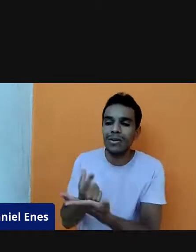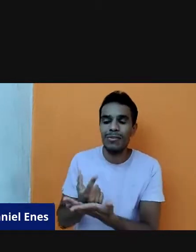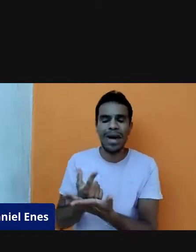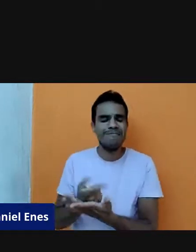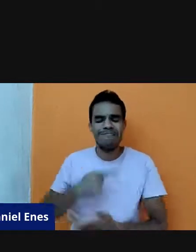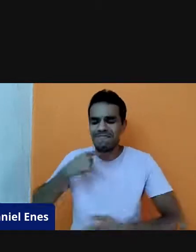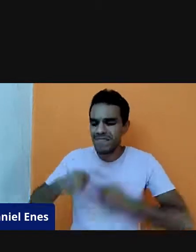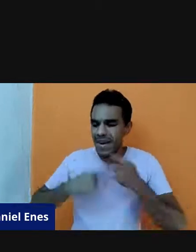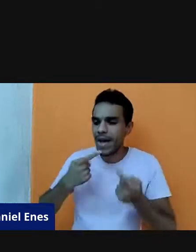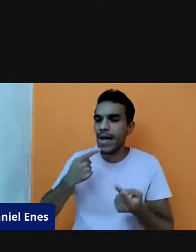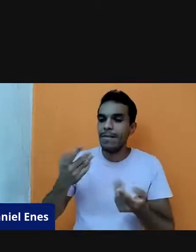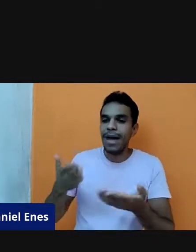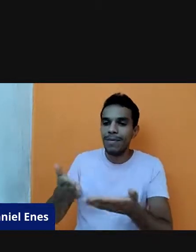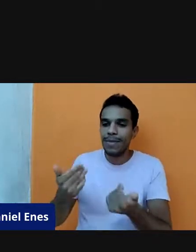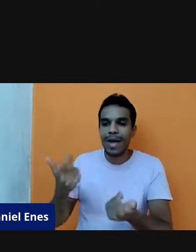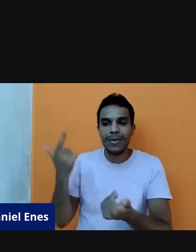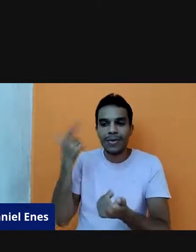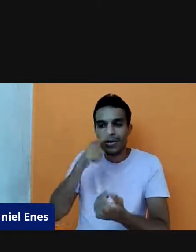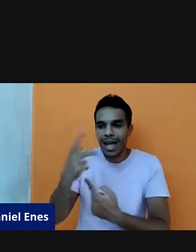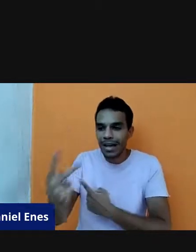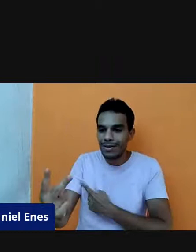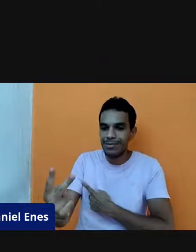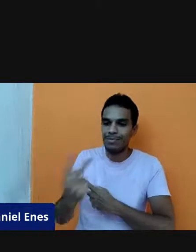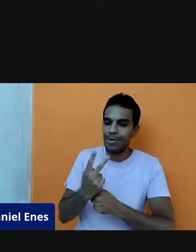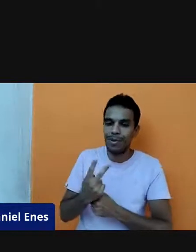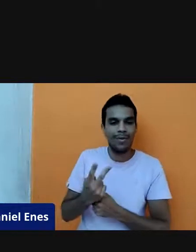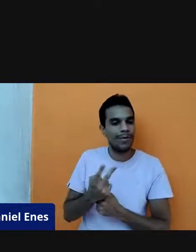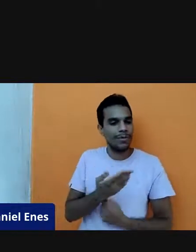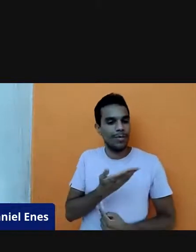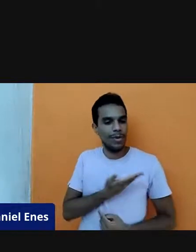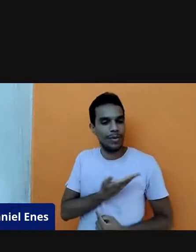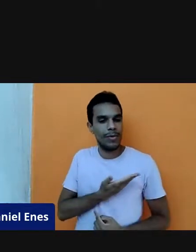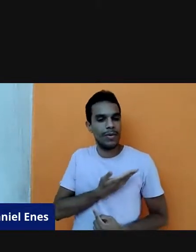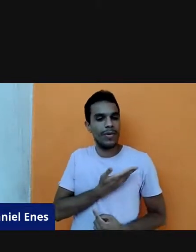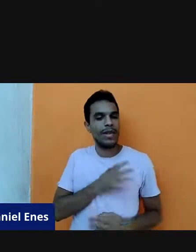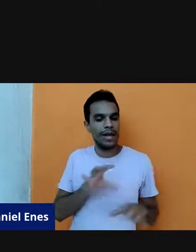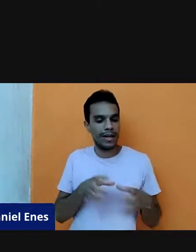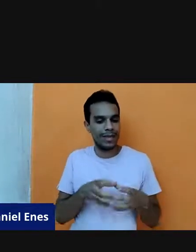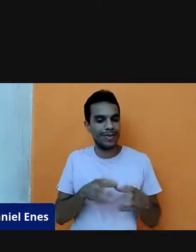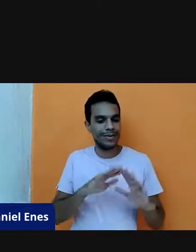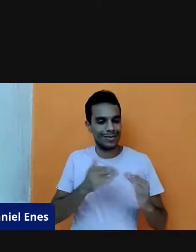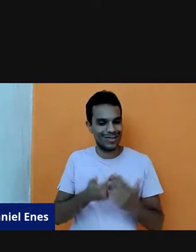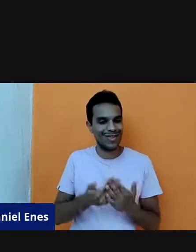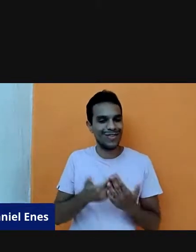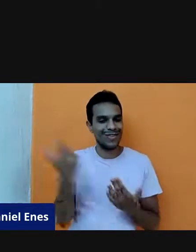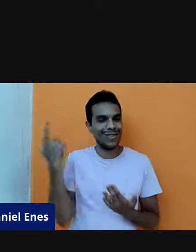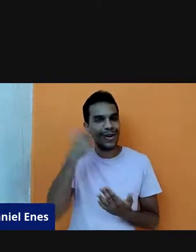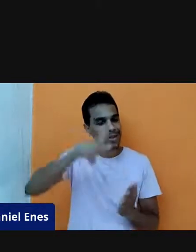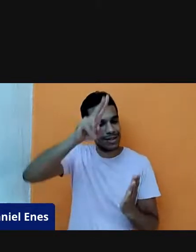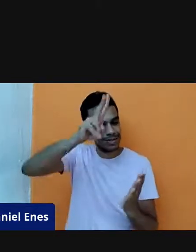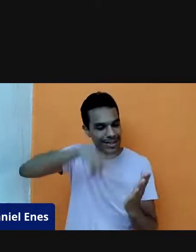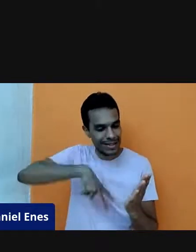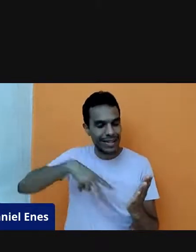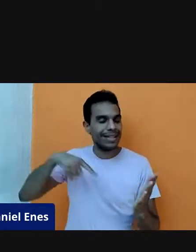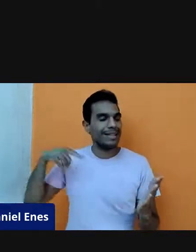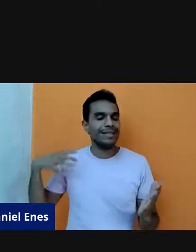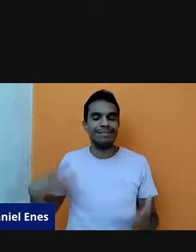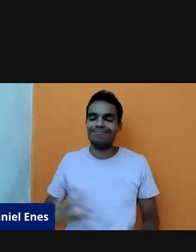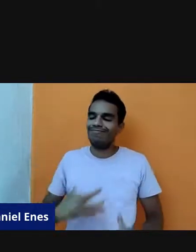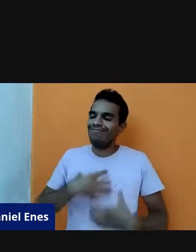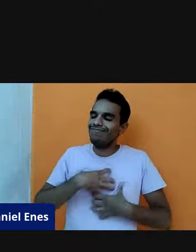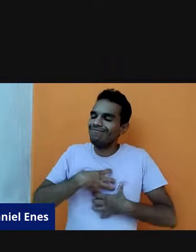pega emprestado, na verdade, com uma colega de classe, e ela consegue ler esse livro e fica simplesmente